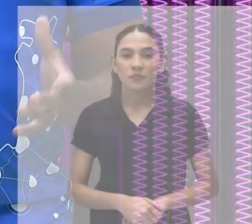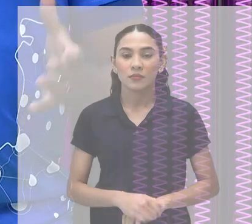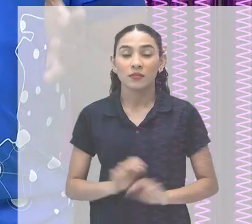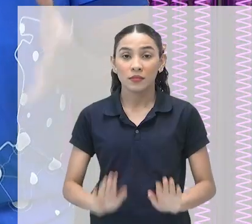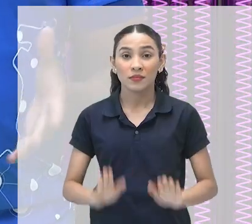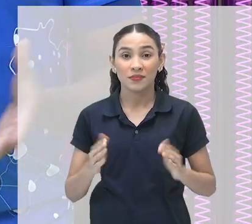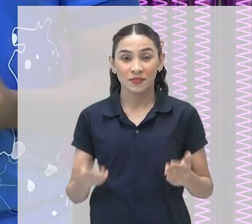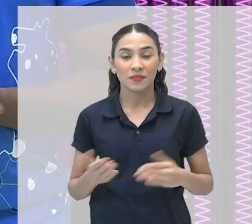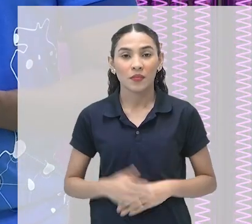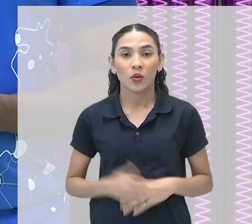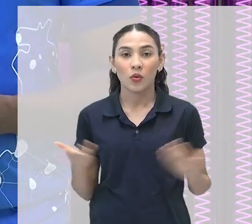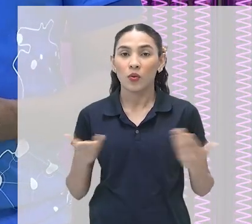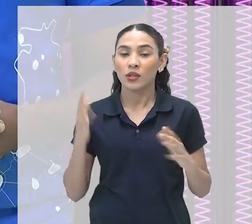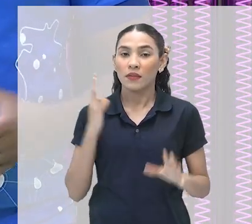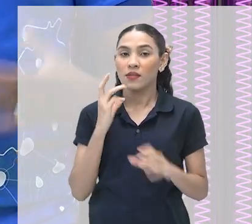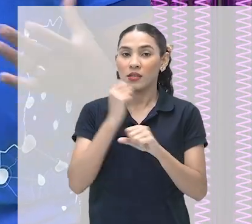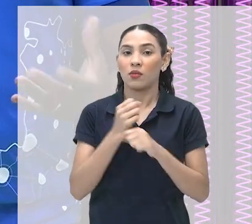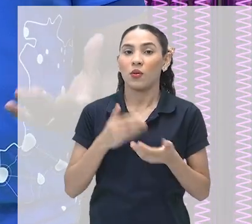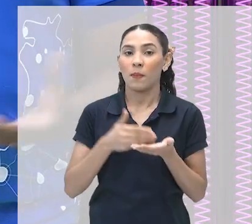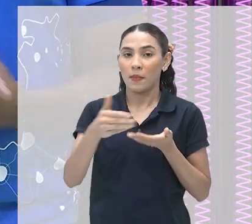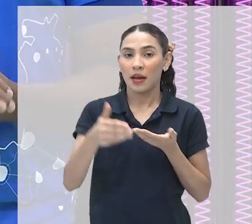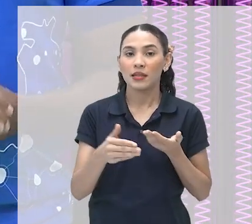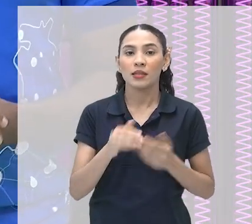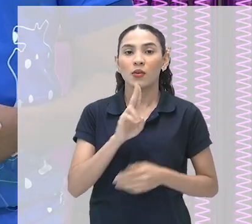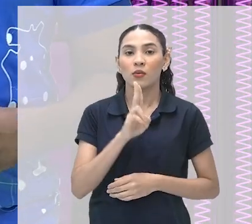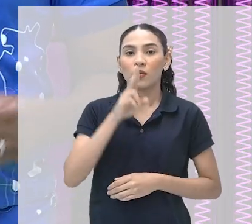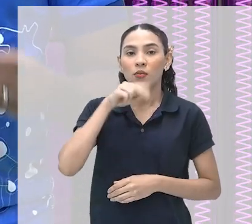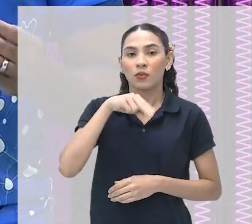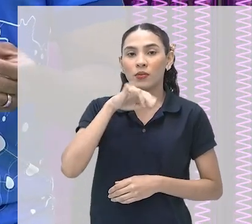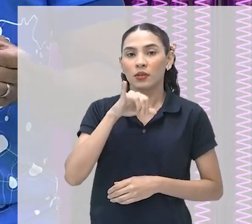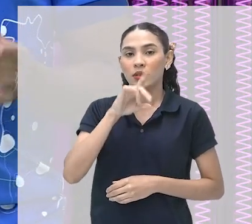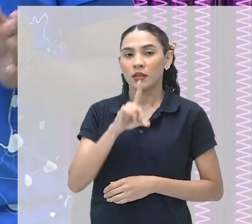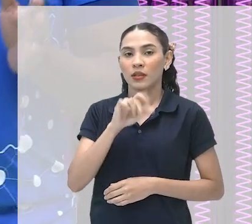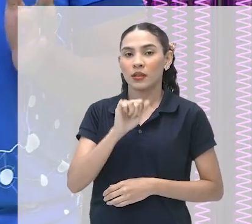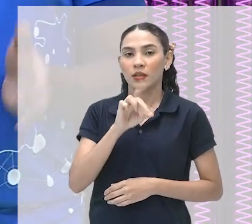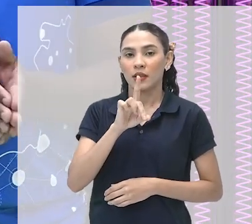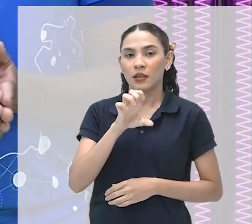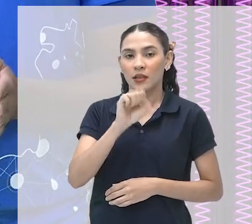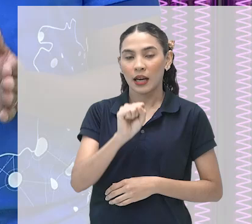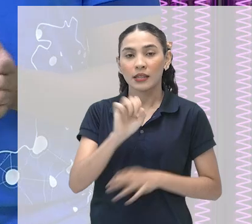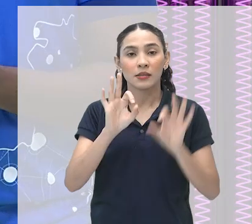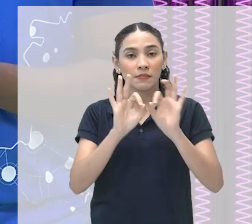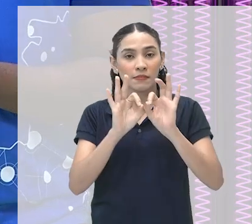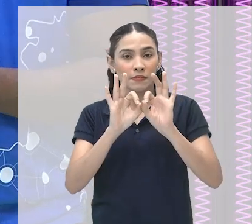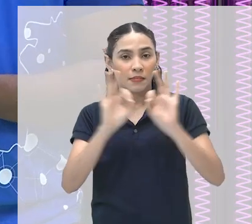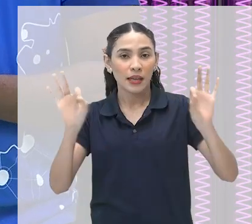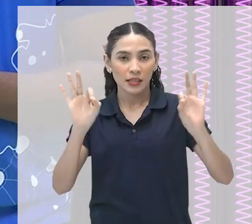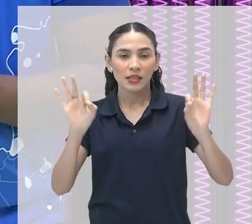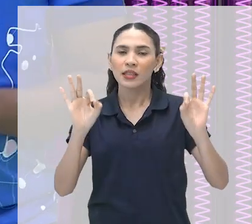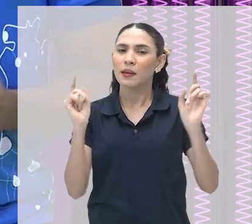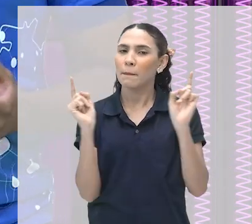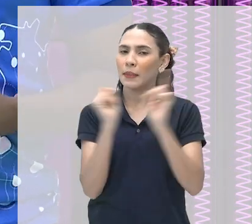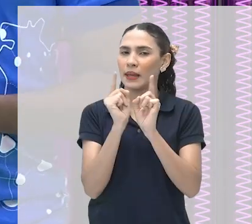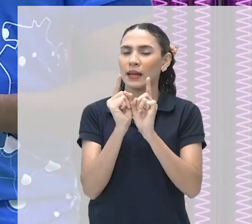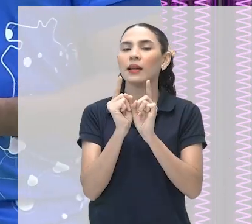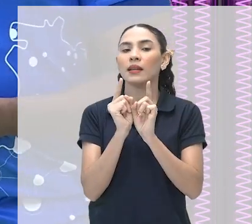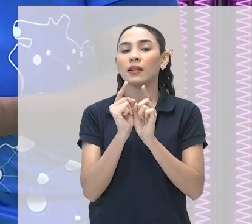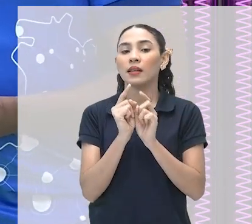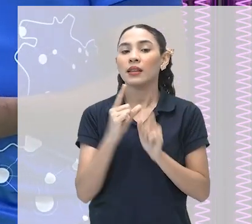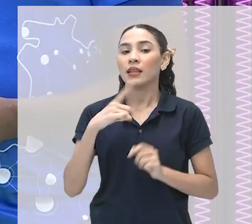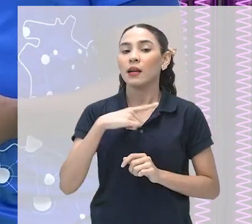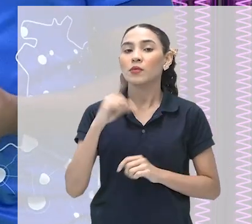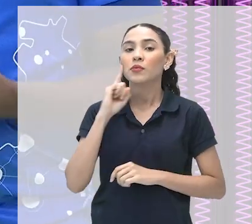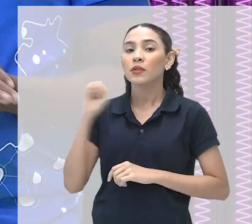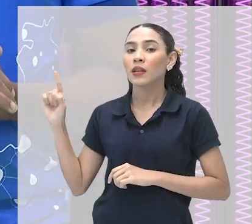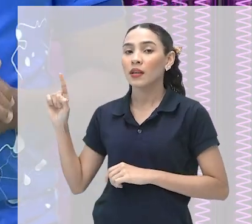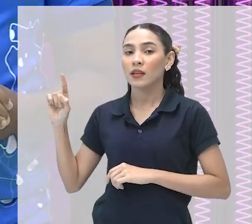Pois bem, nossa revisão começa com unidades de medidas para medir distâncias muito pequenas. Nós temos aqui